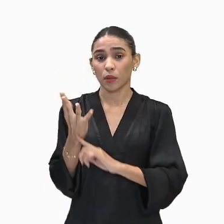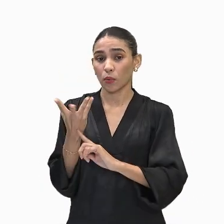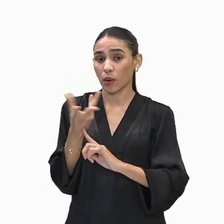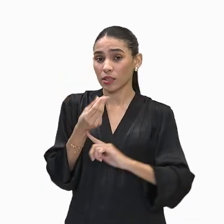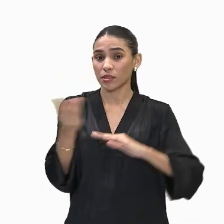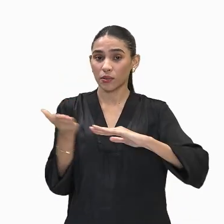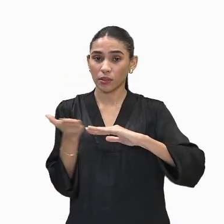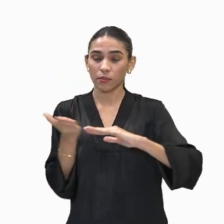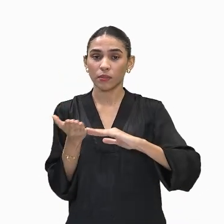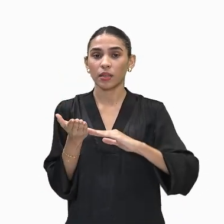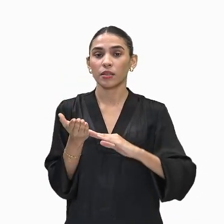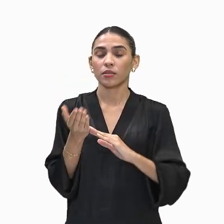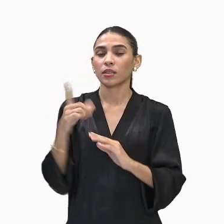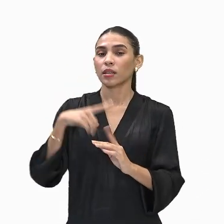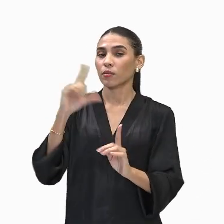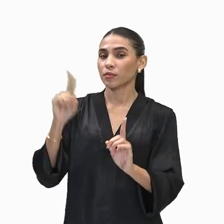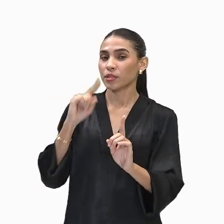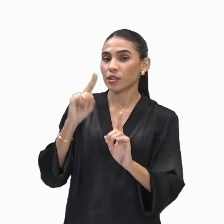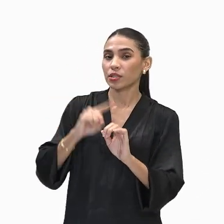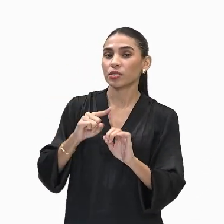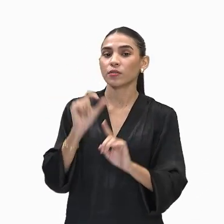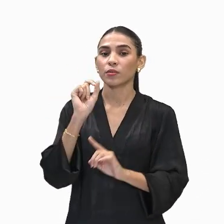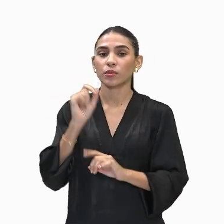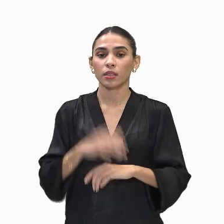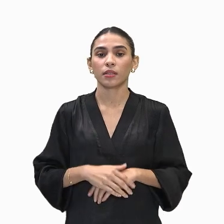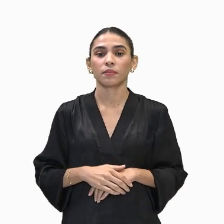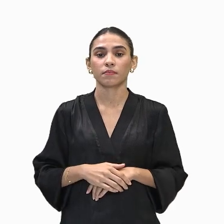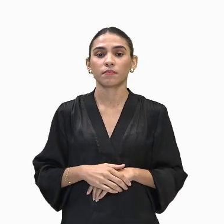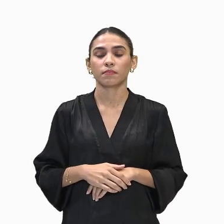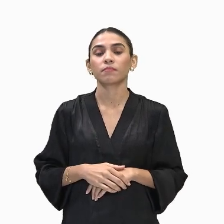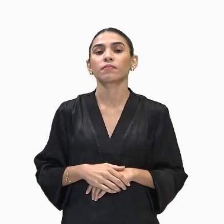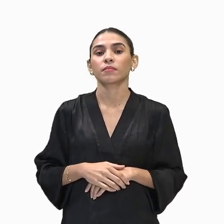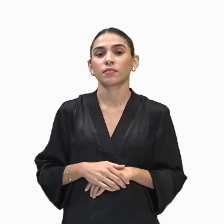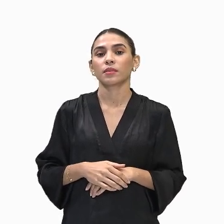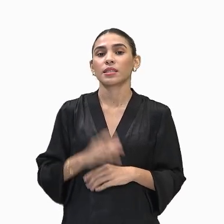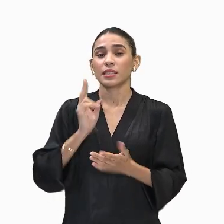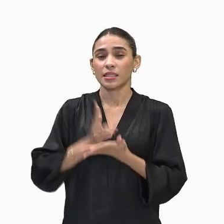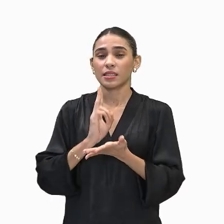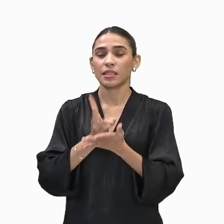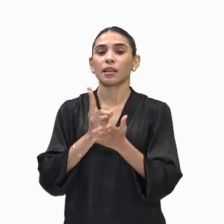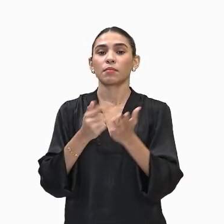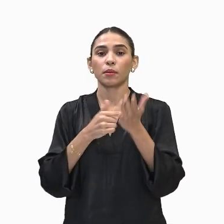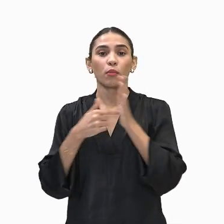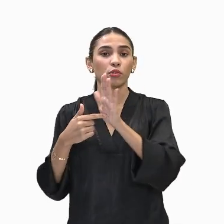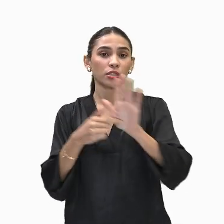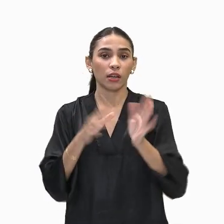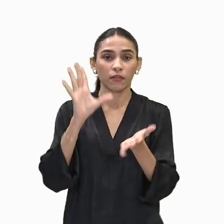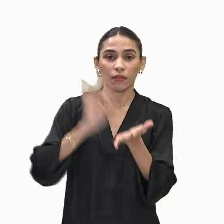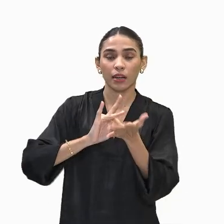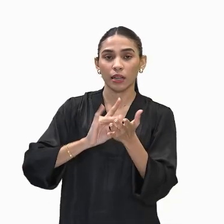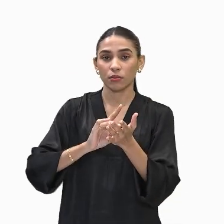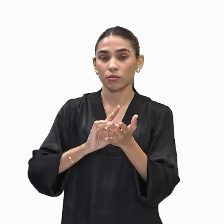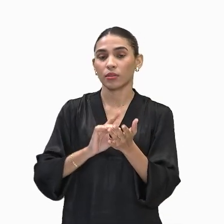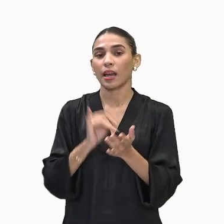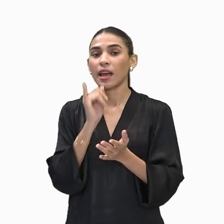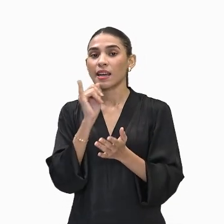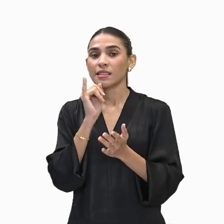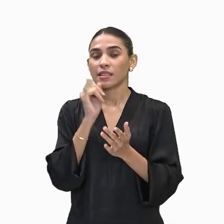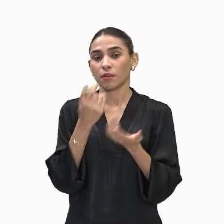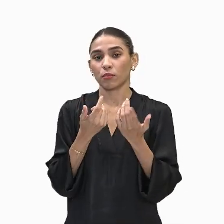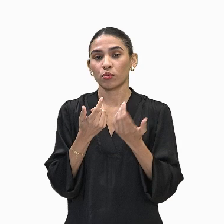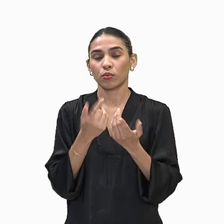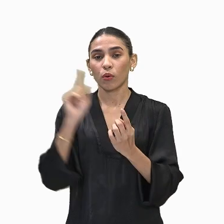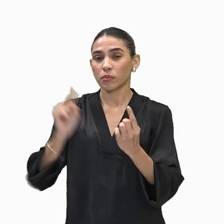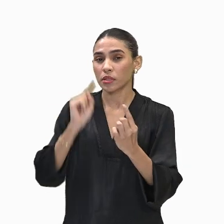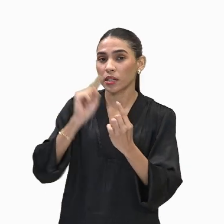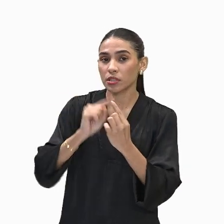contemporâneo, ele busca reprocessar a realidade, colocando em ação uma